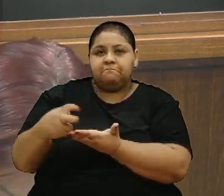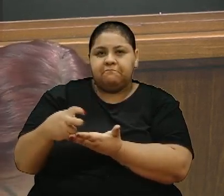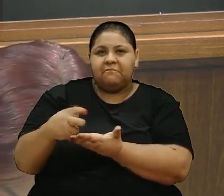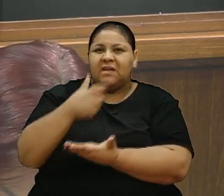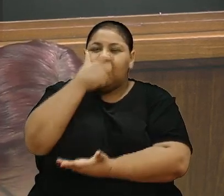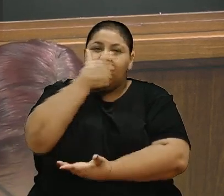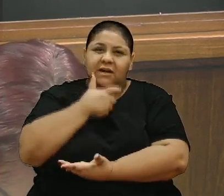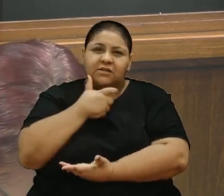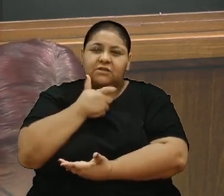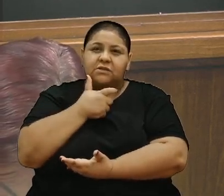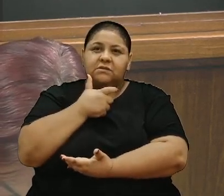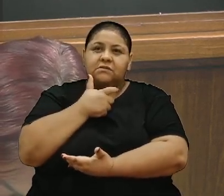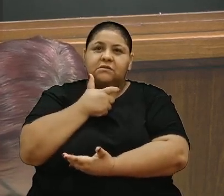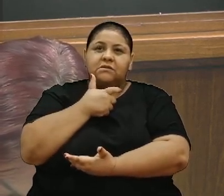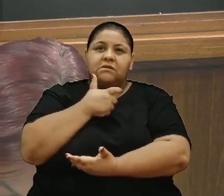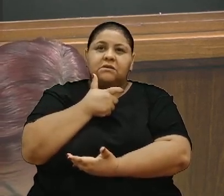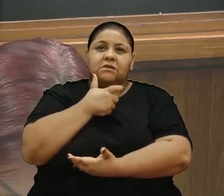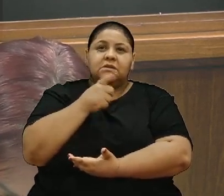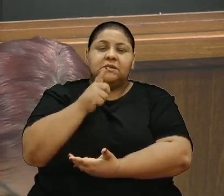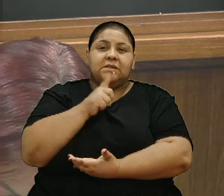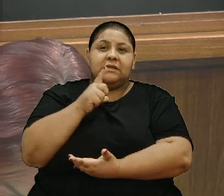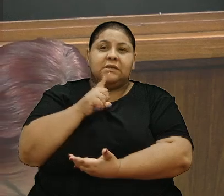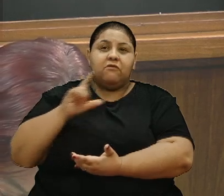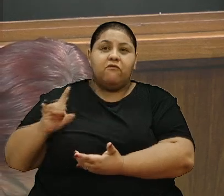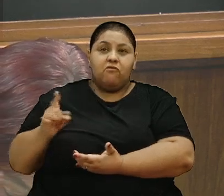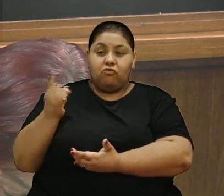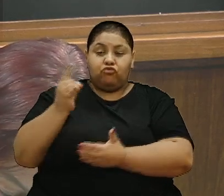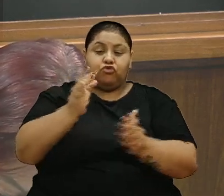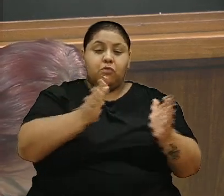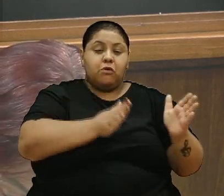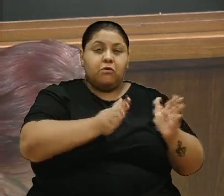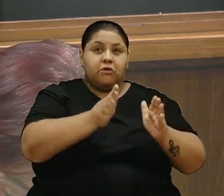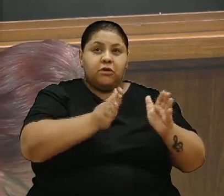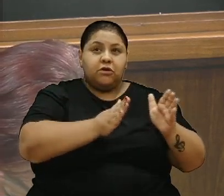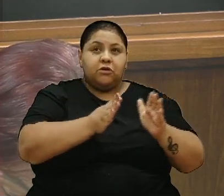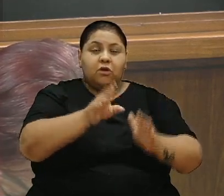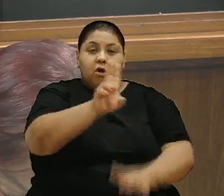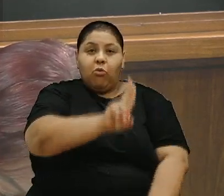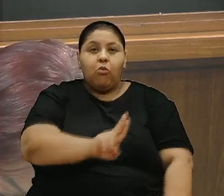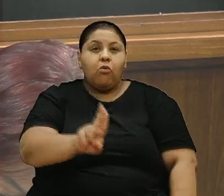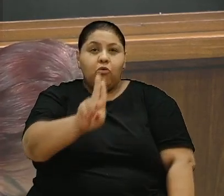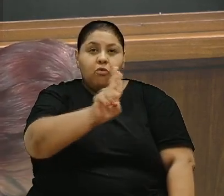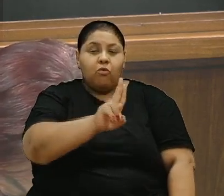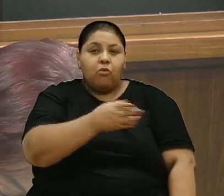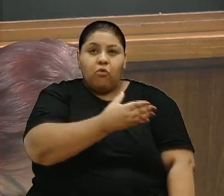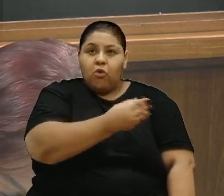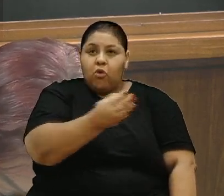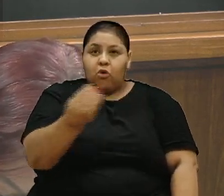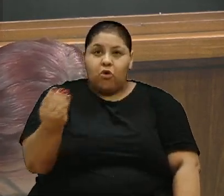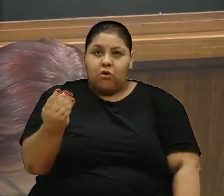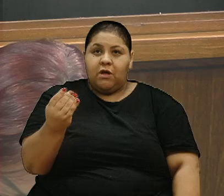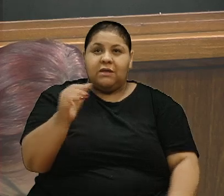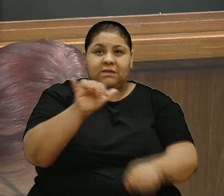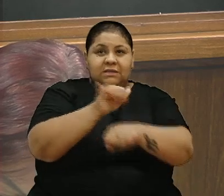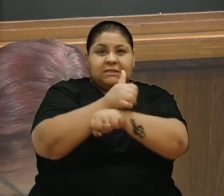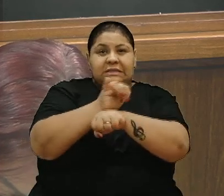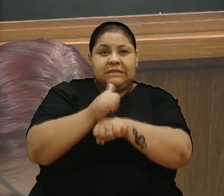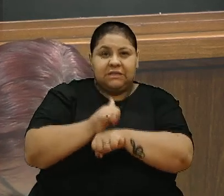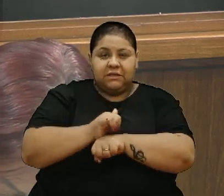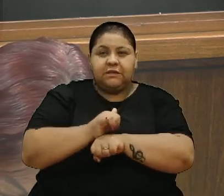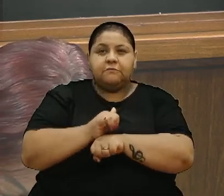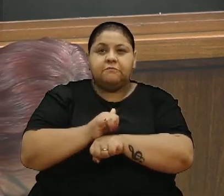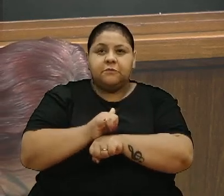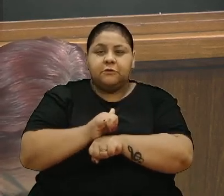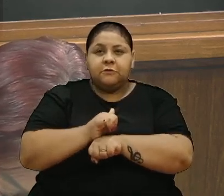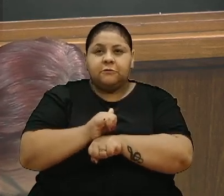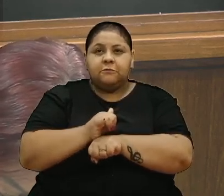que a gente passou por uma última legislatura que se utilizou muito desse mecanismo e muitas vezes